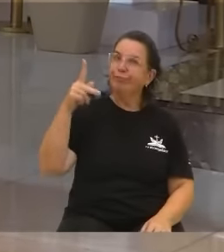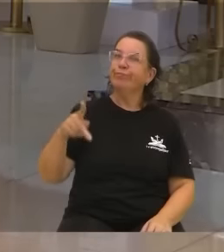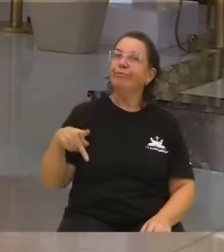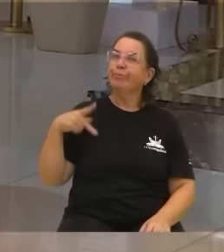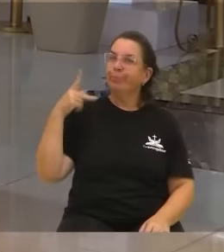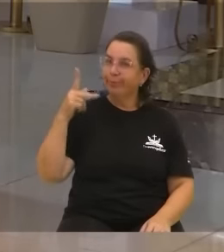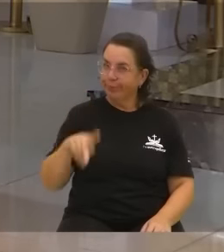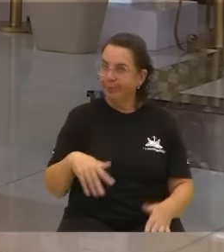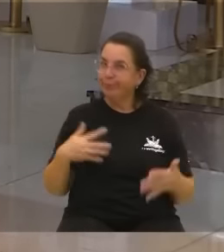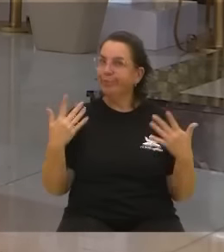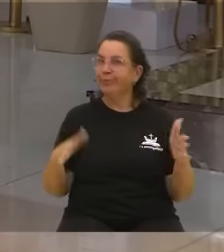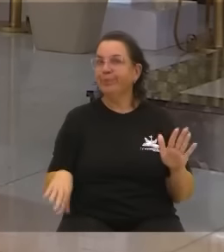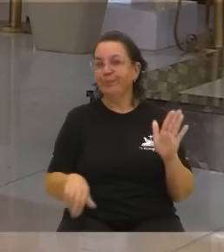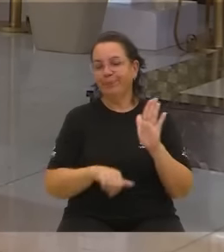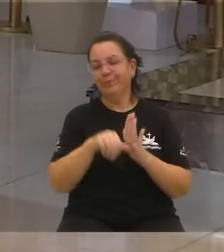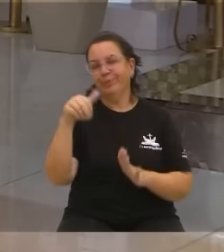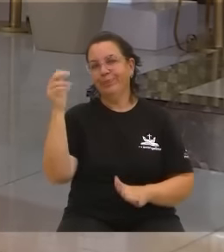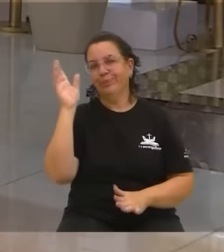encontramos a primeira